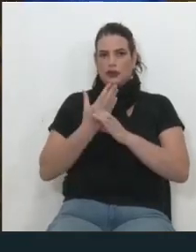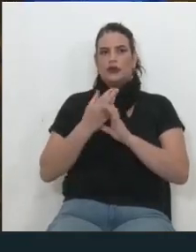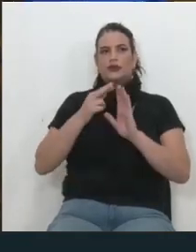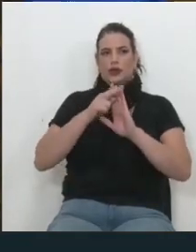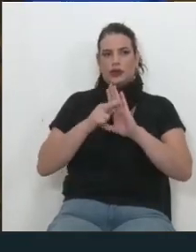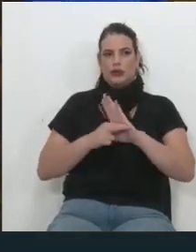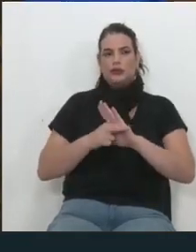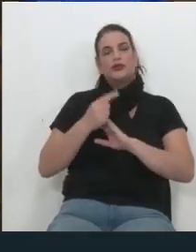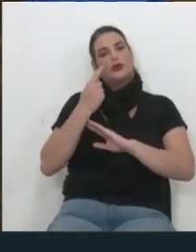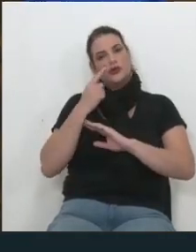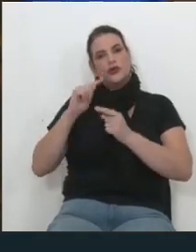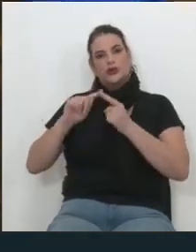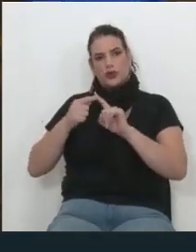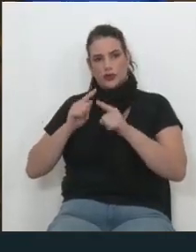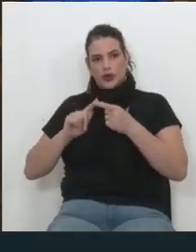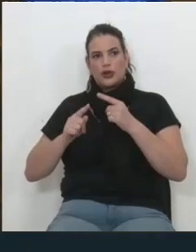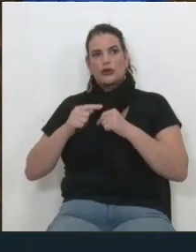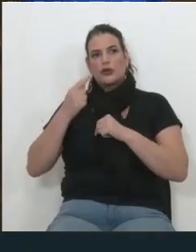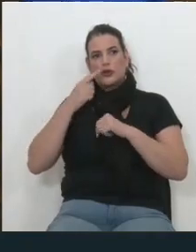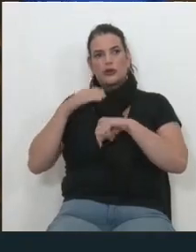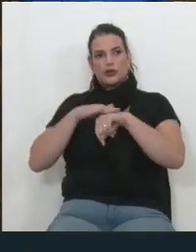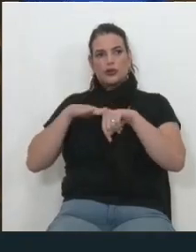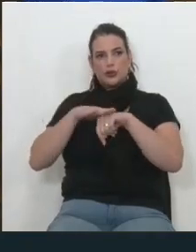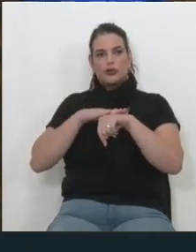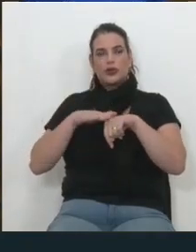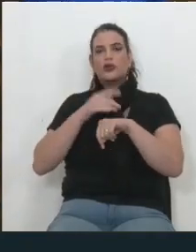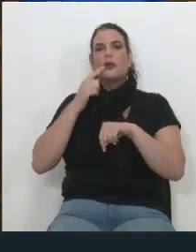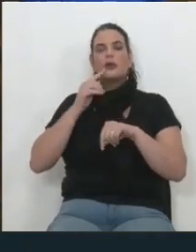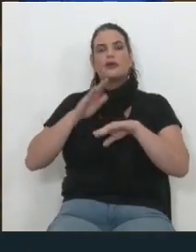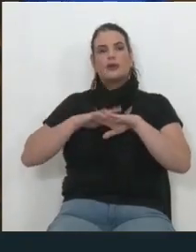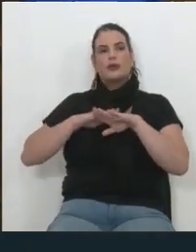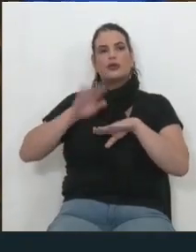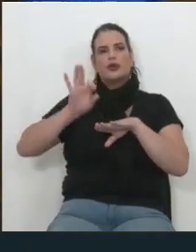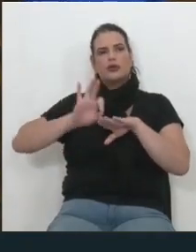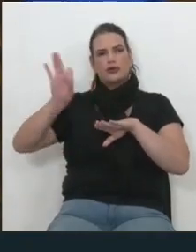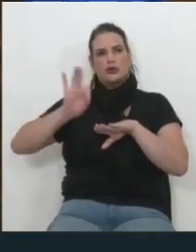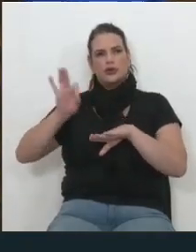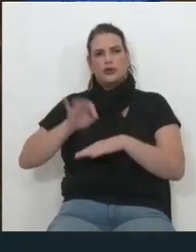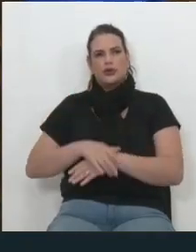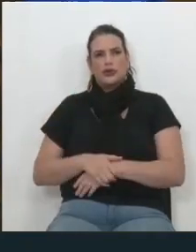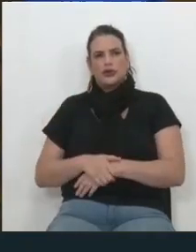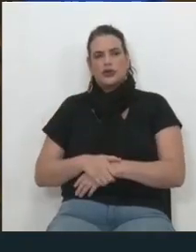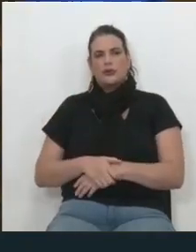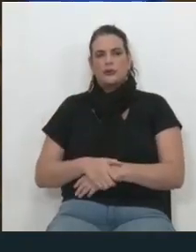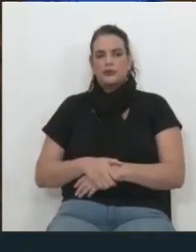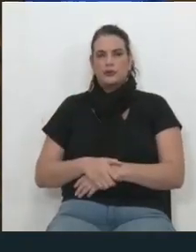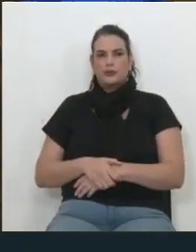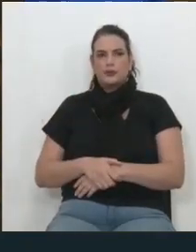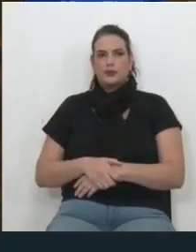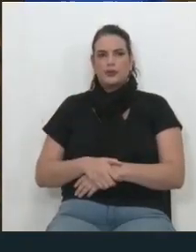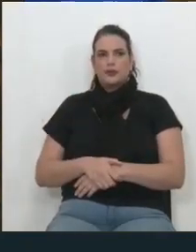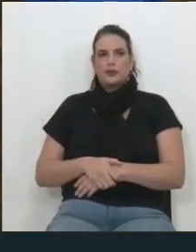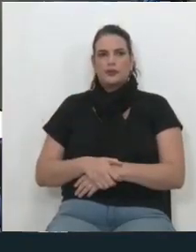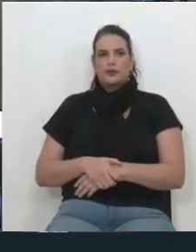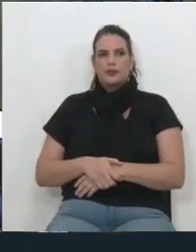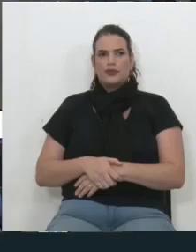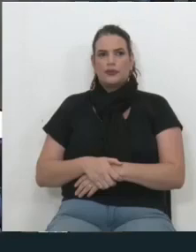ver a possibilidade de nós fazermos as indicações aí. Pela ordem, presidente. Para a SEI. Obrigado, ordem, presidente. Vereador